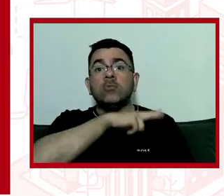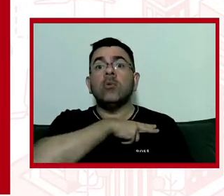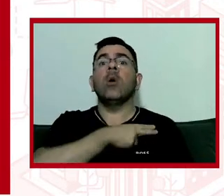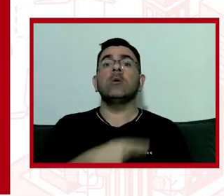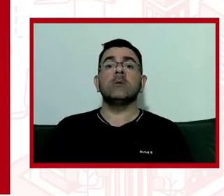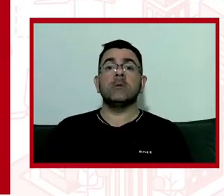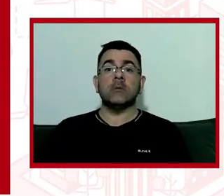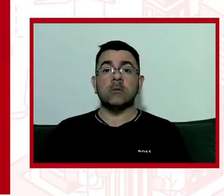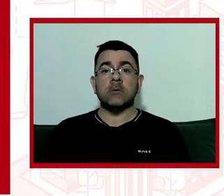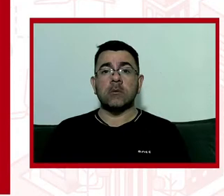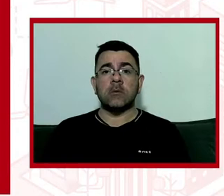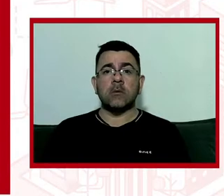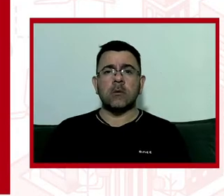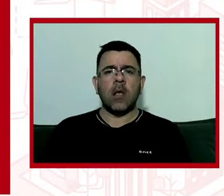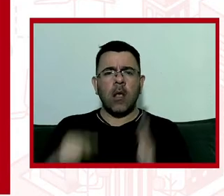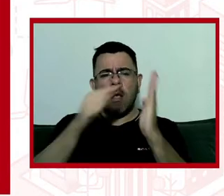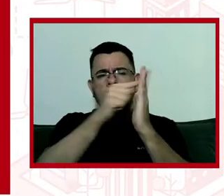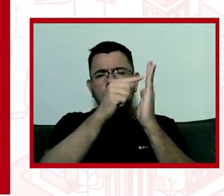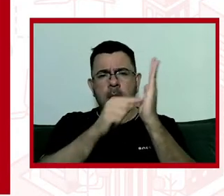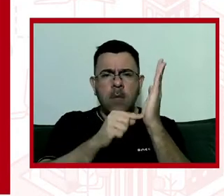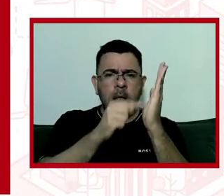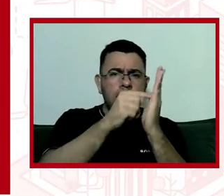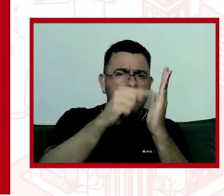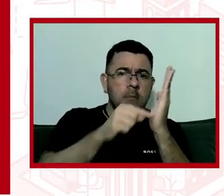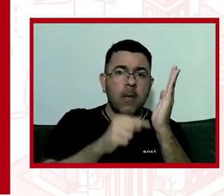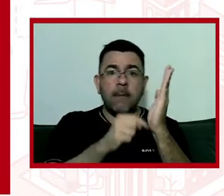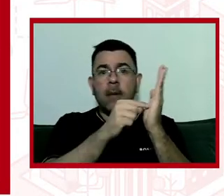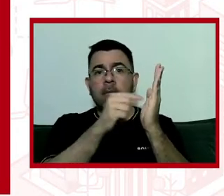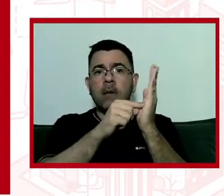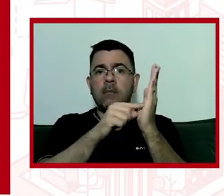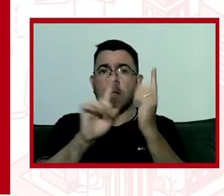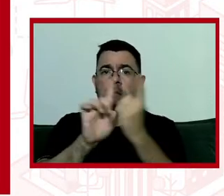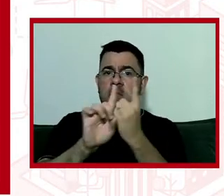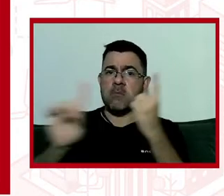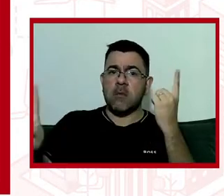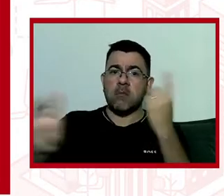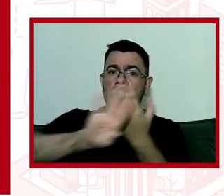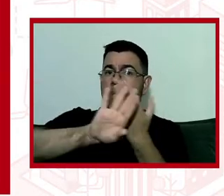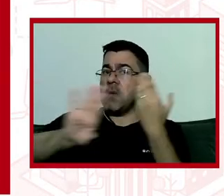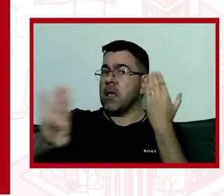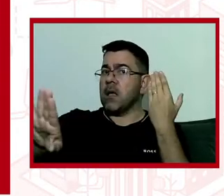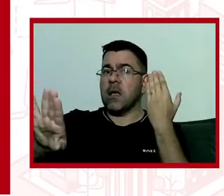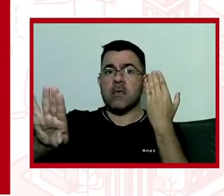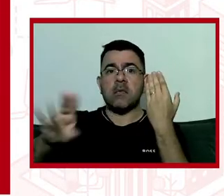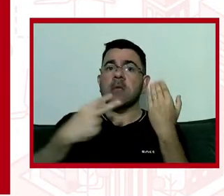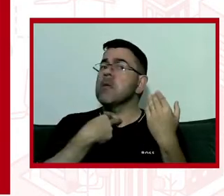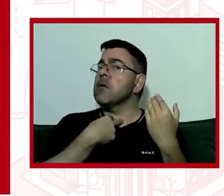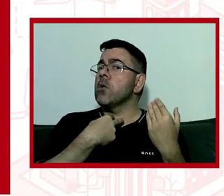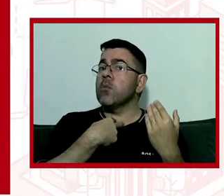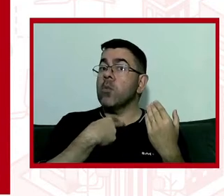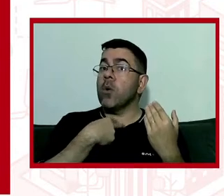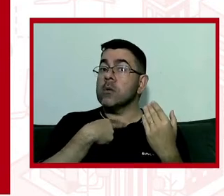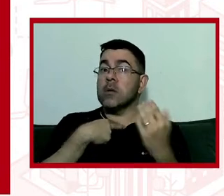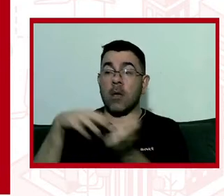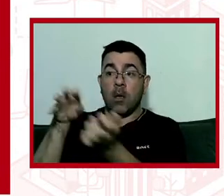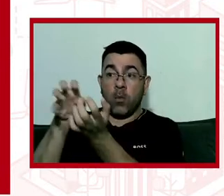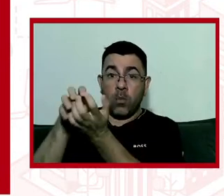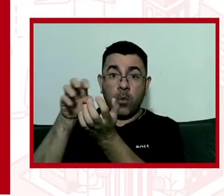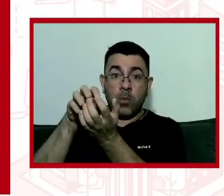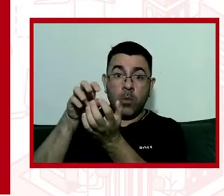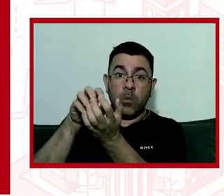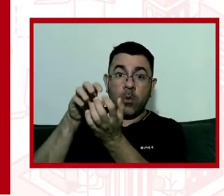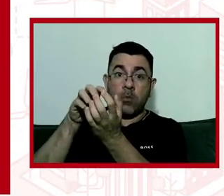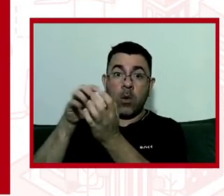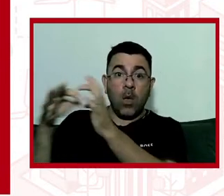criar aplicativo enfim ferramentas isoladas e a gente definiu que conecta Recife seria o grande Hub de